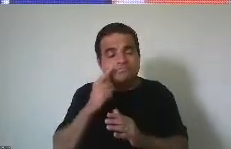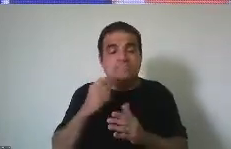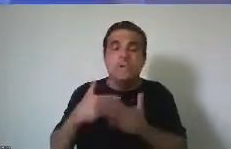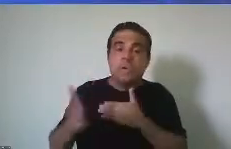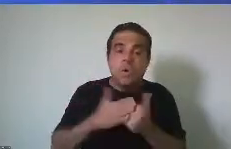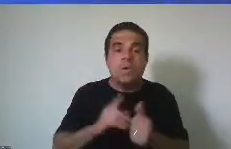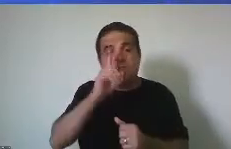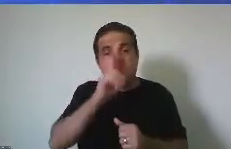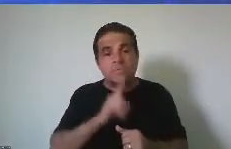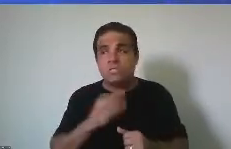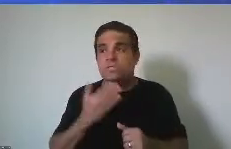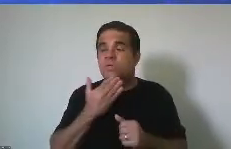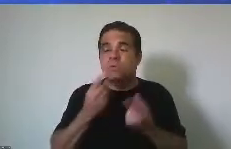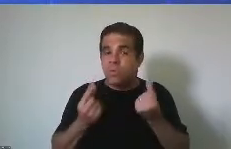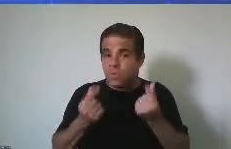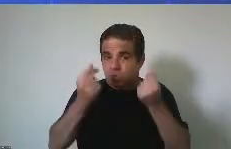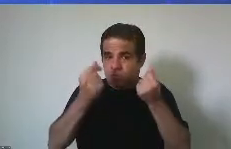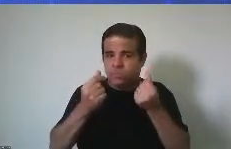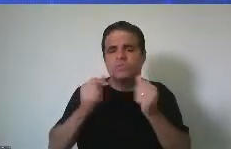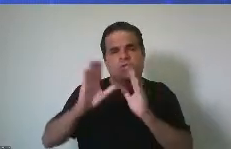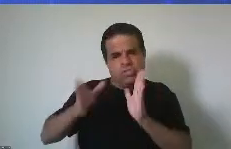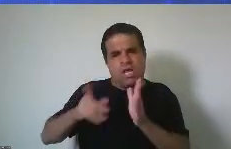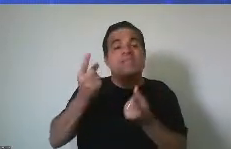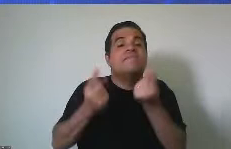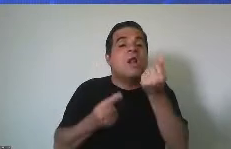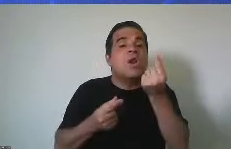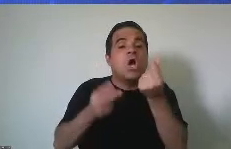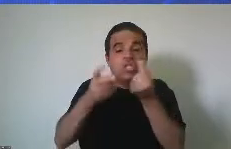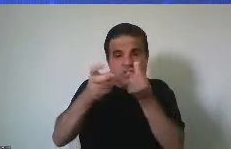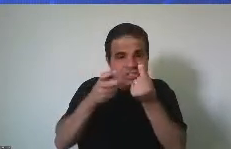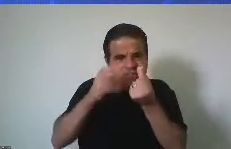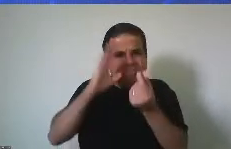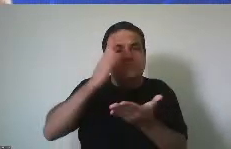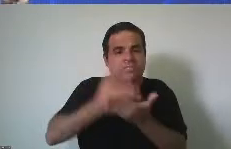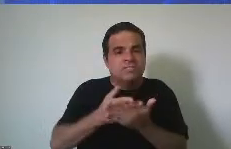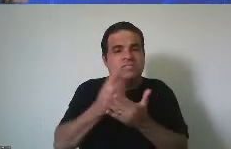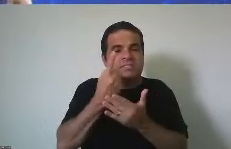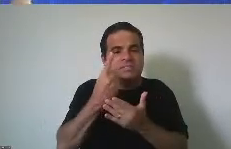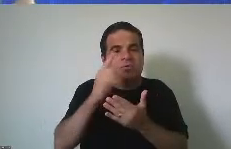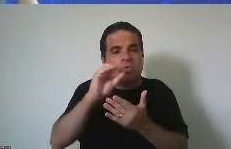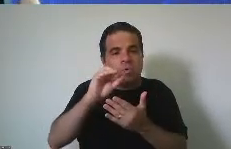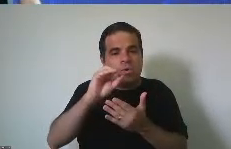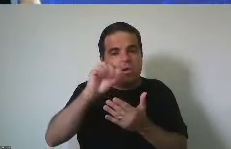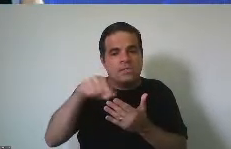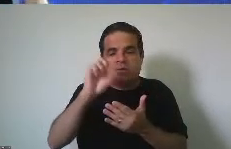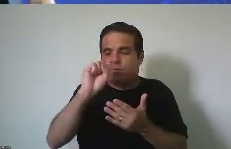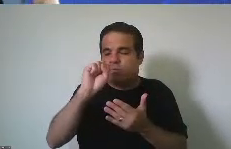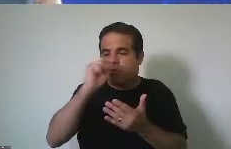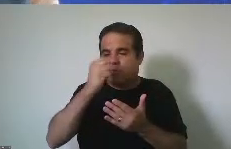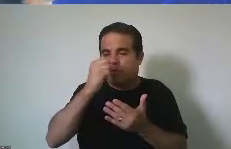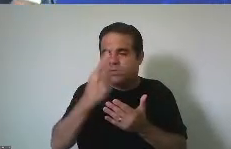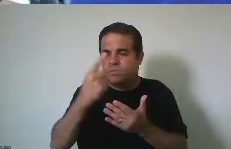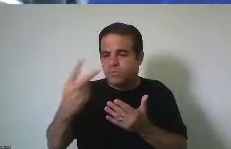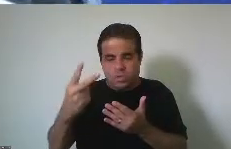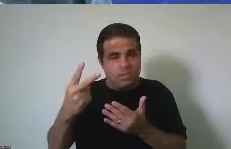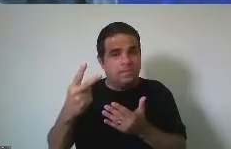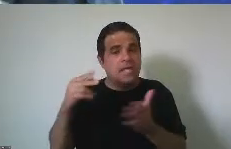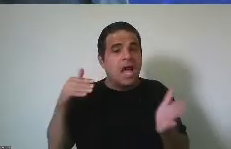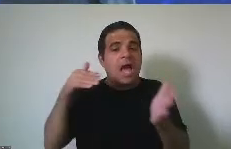esse fator já foi definido e ser o ponto 81 2 e ele é válido até 2028